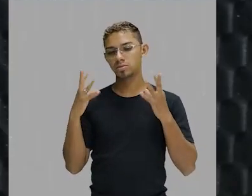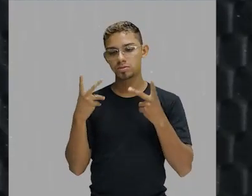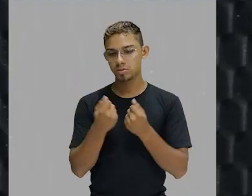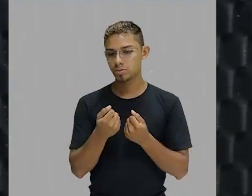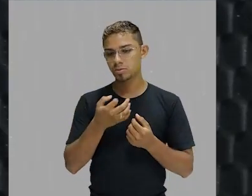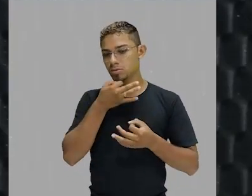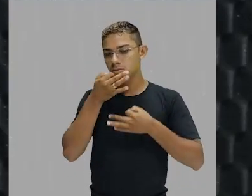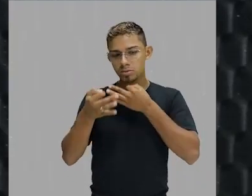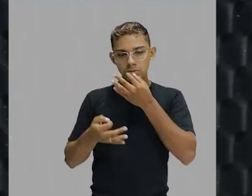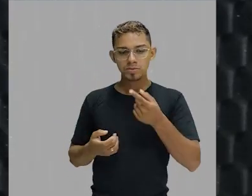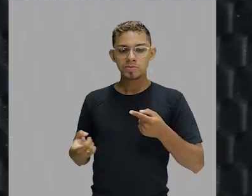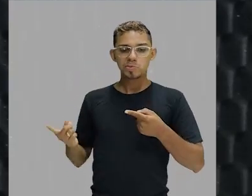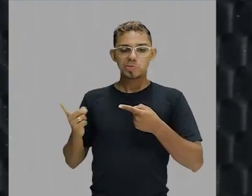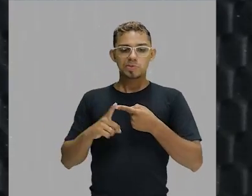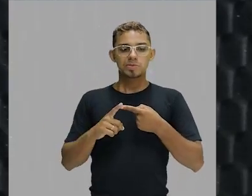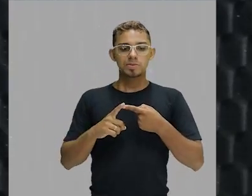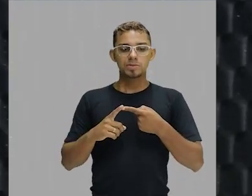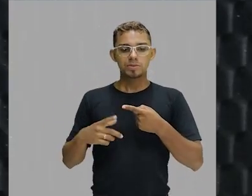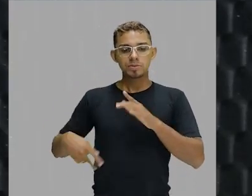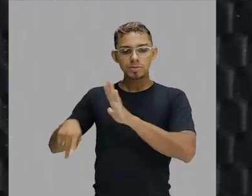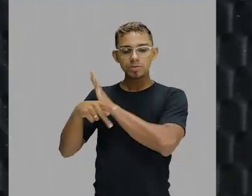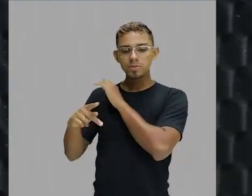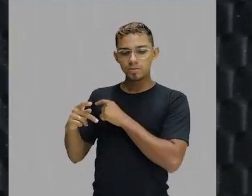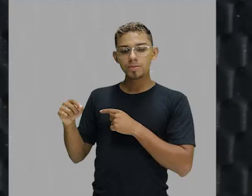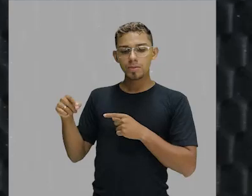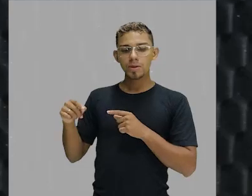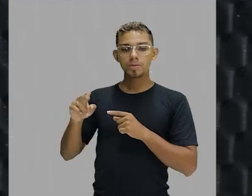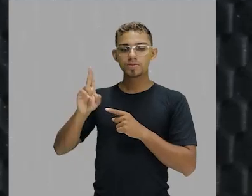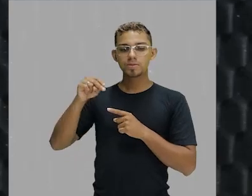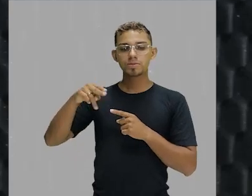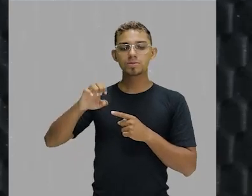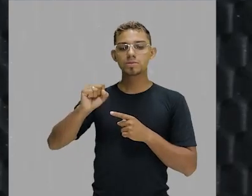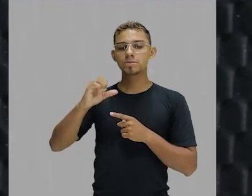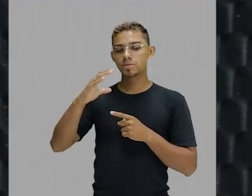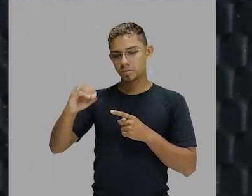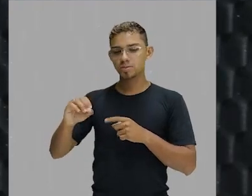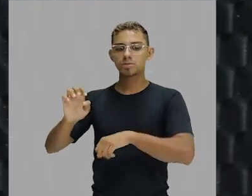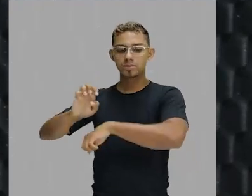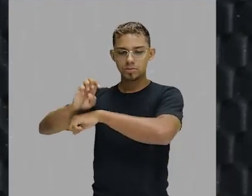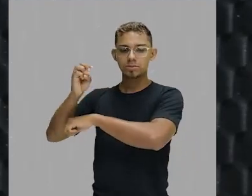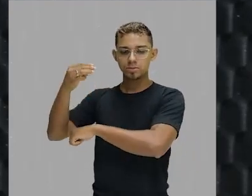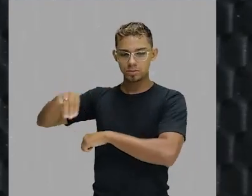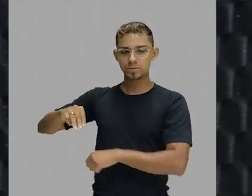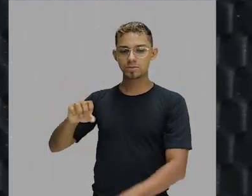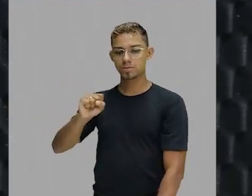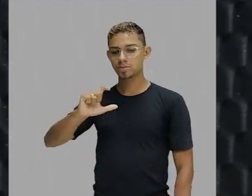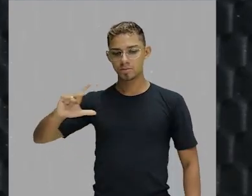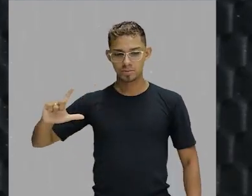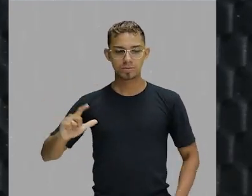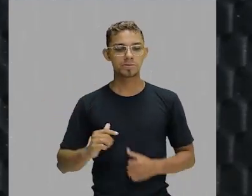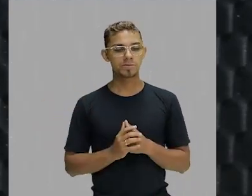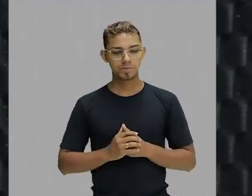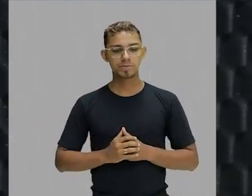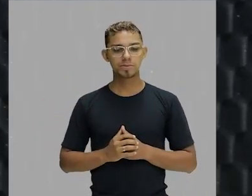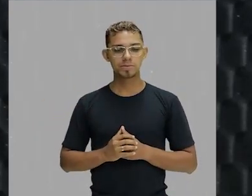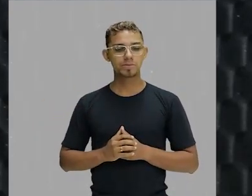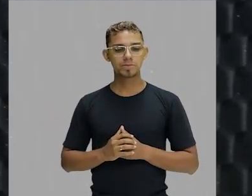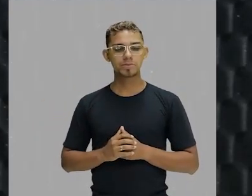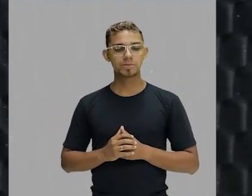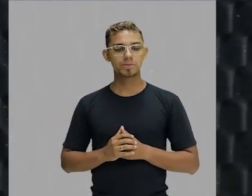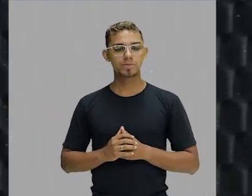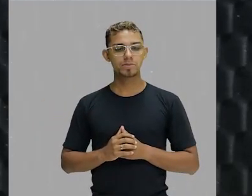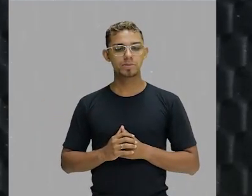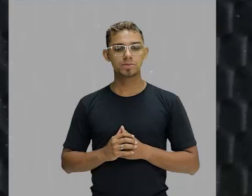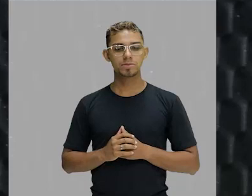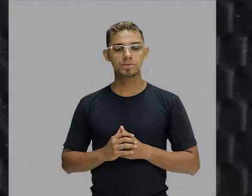só citar, certo? Que são tombados pela Unesco. Adivinha qual é um deles? São Luís, né? Patrimônio em